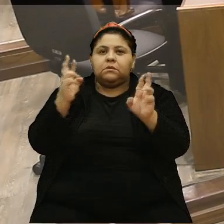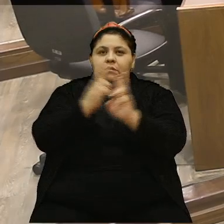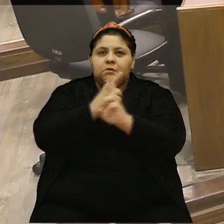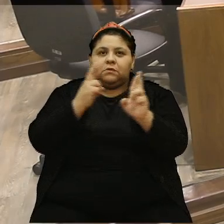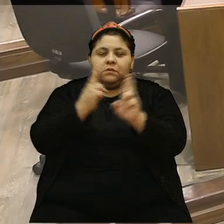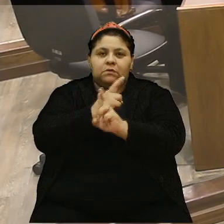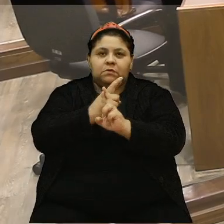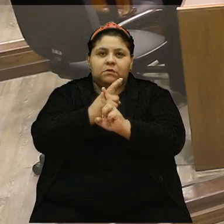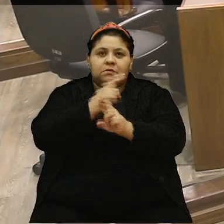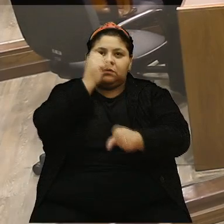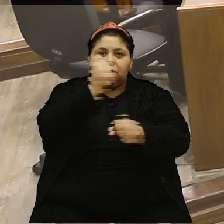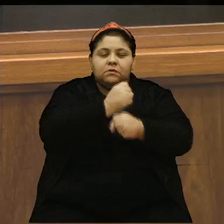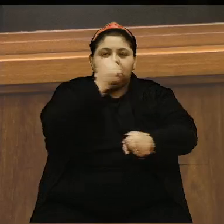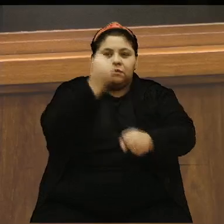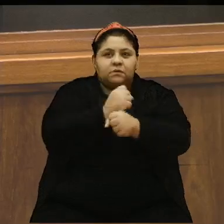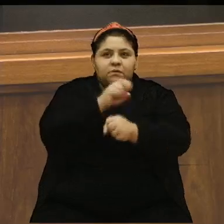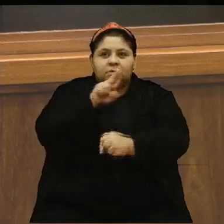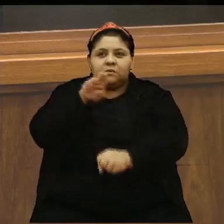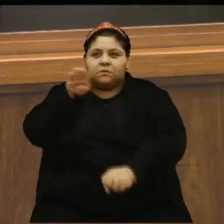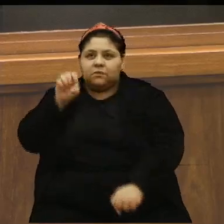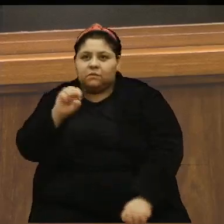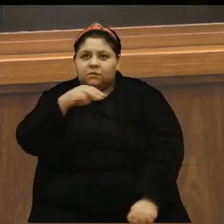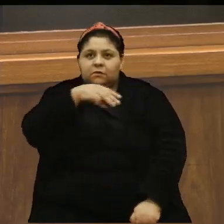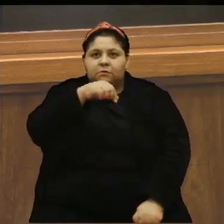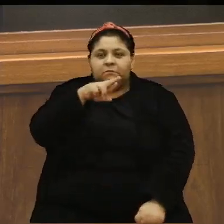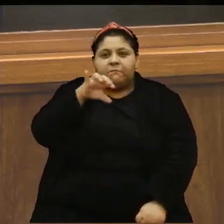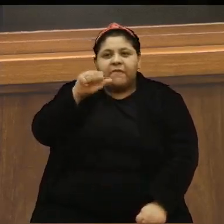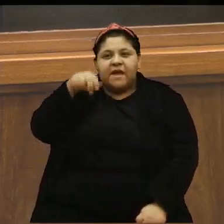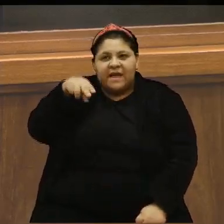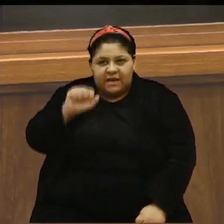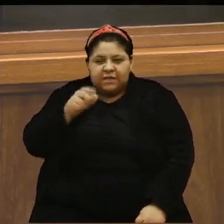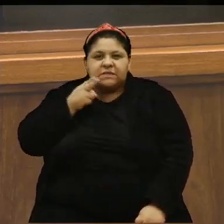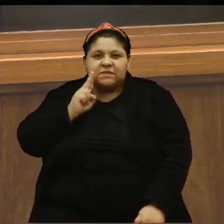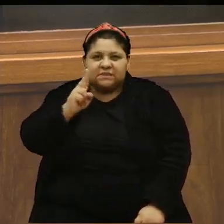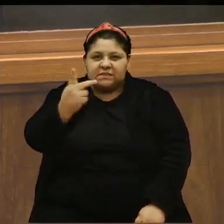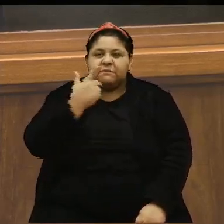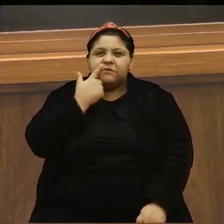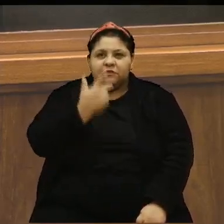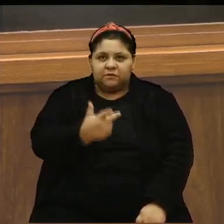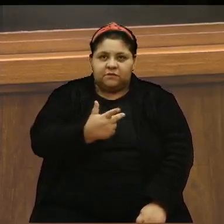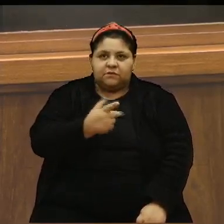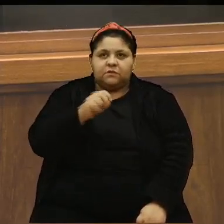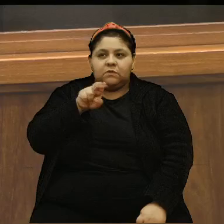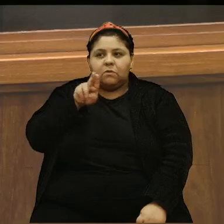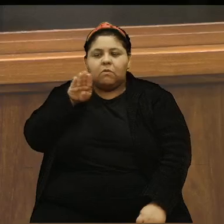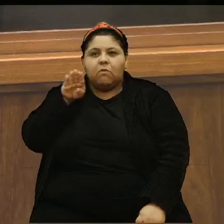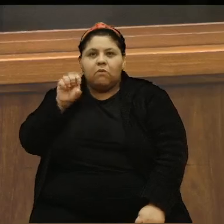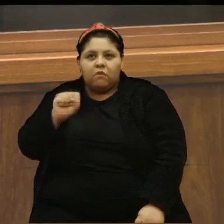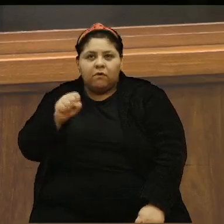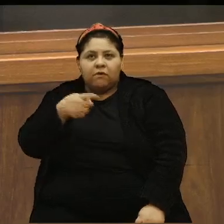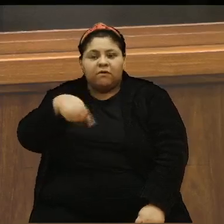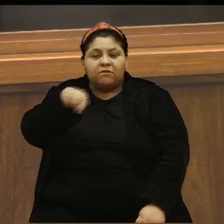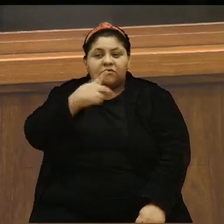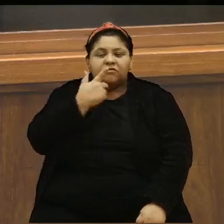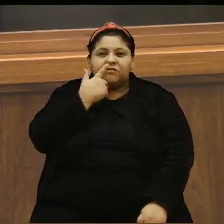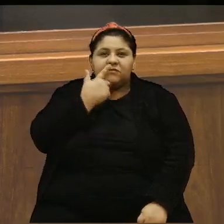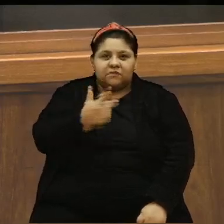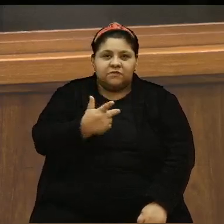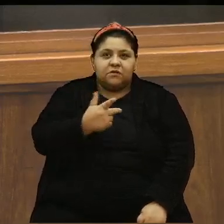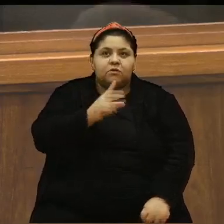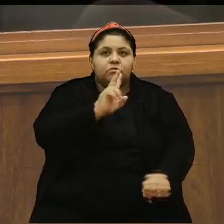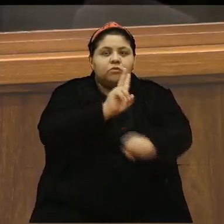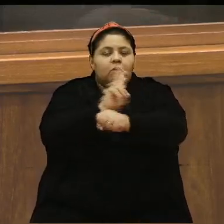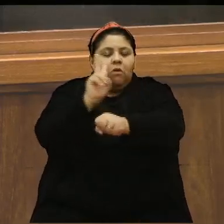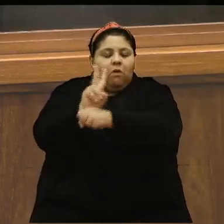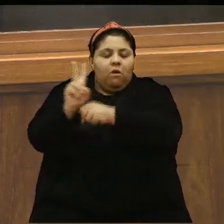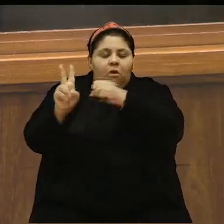à reforma da UBS do Mariani. Sempre que a gente fala de UBS, a gente está falando de